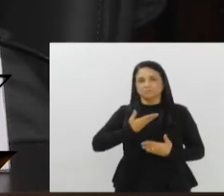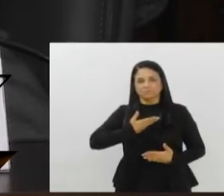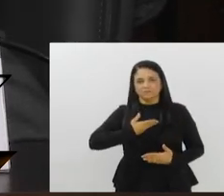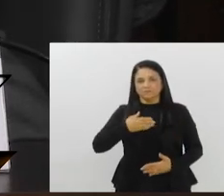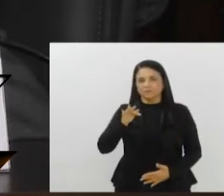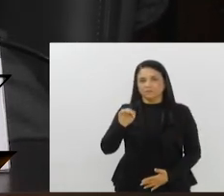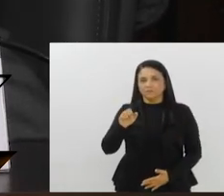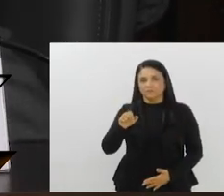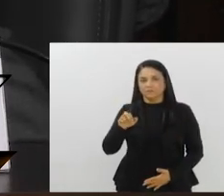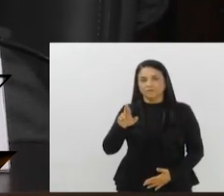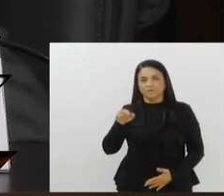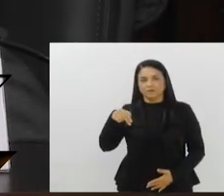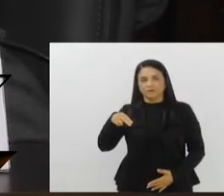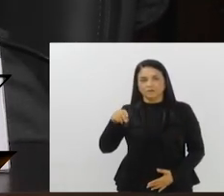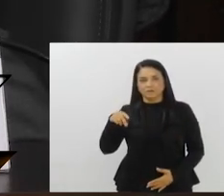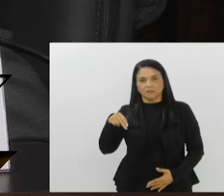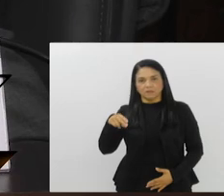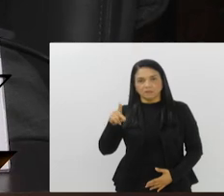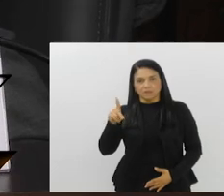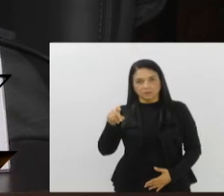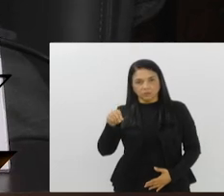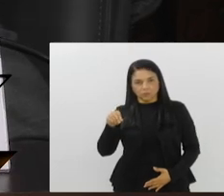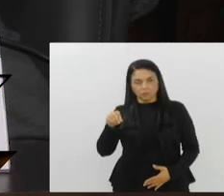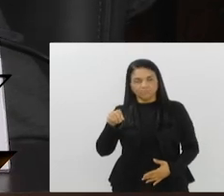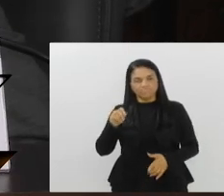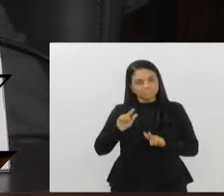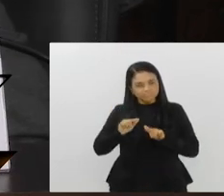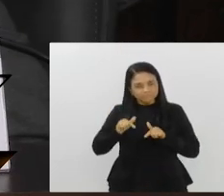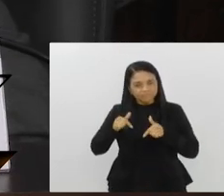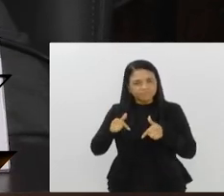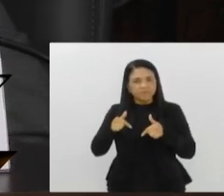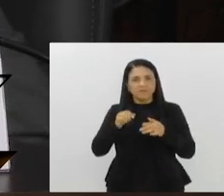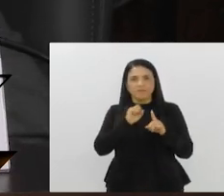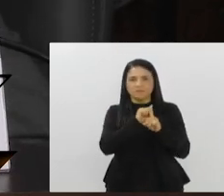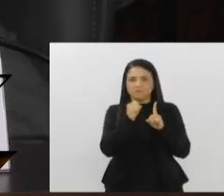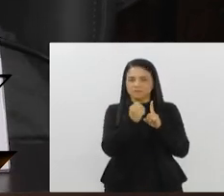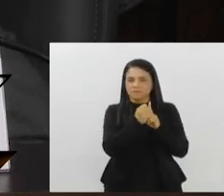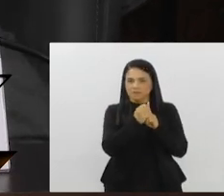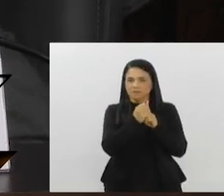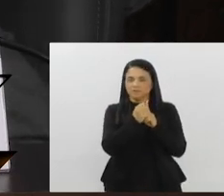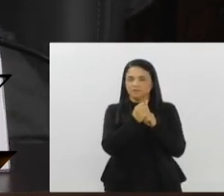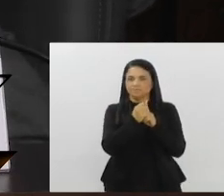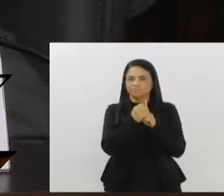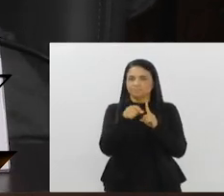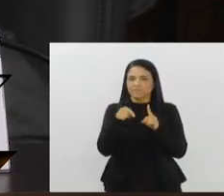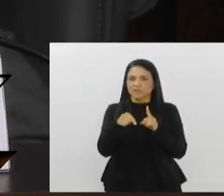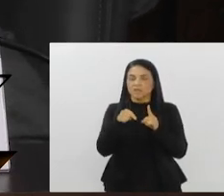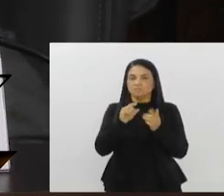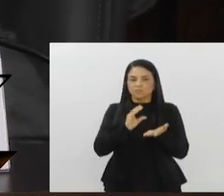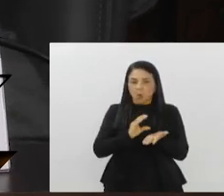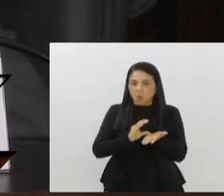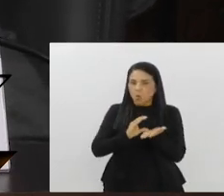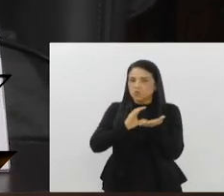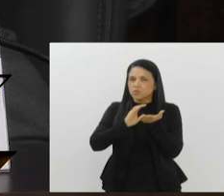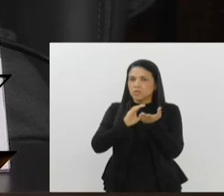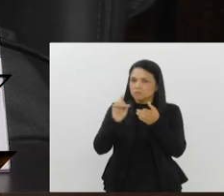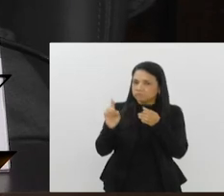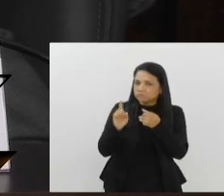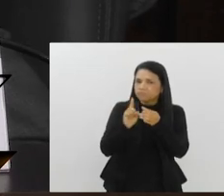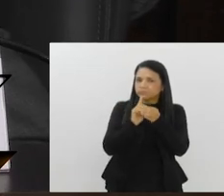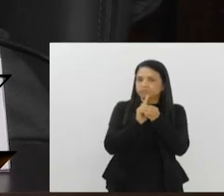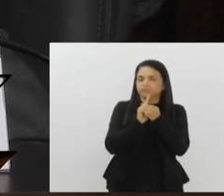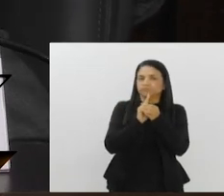Augusto Fernandes exerce na nessa sociedade ele faz parte do nosso conselho consultivo é um dos